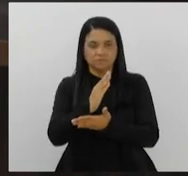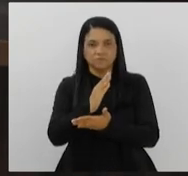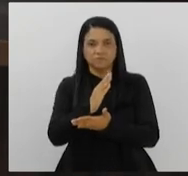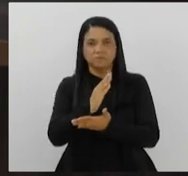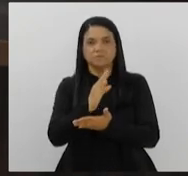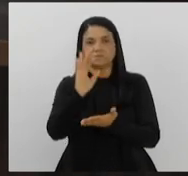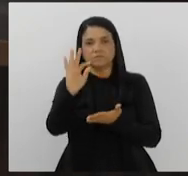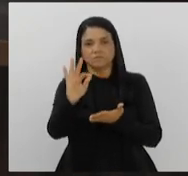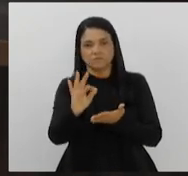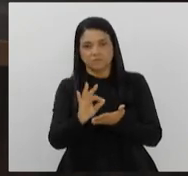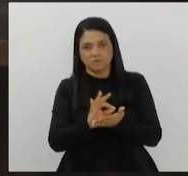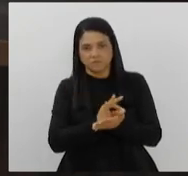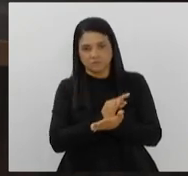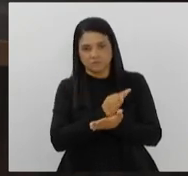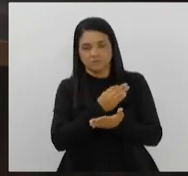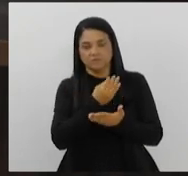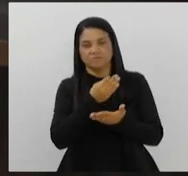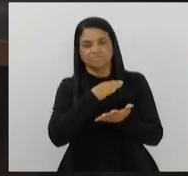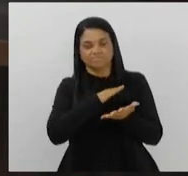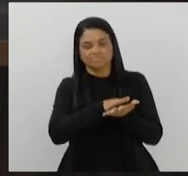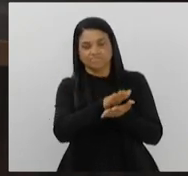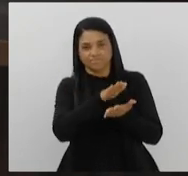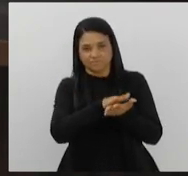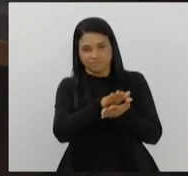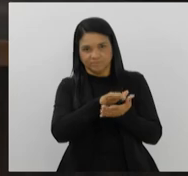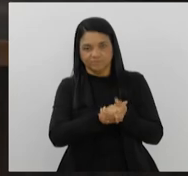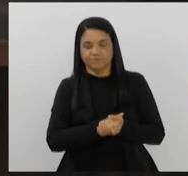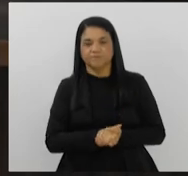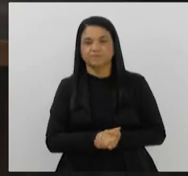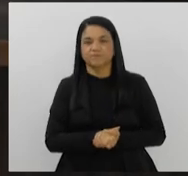aprovado. Vai a promulgação.